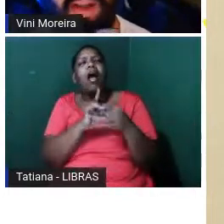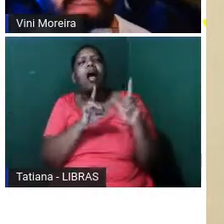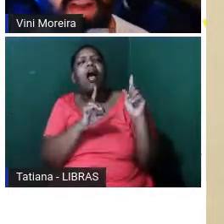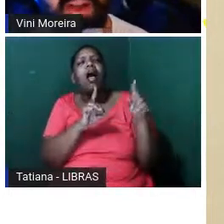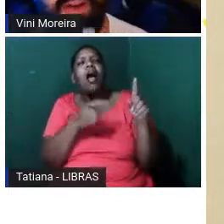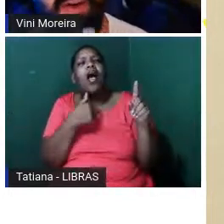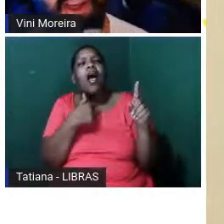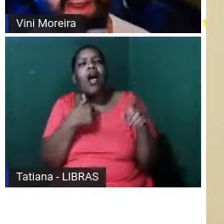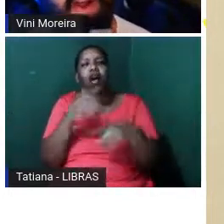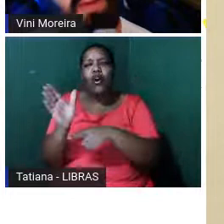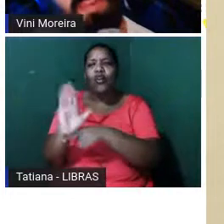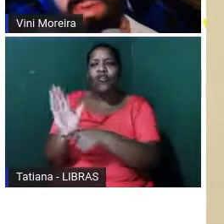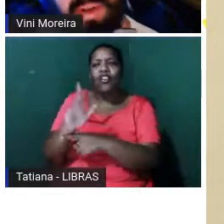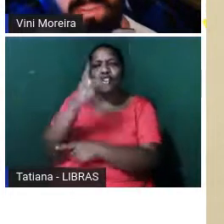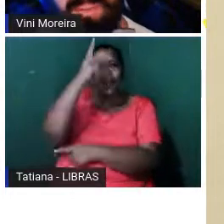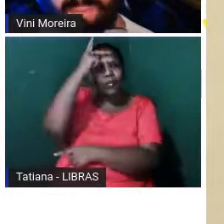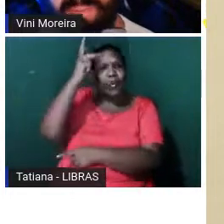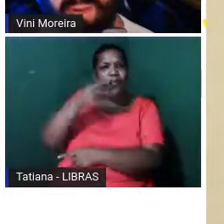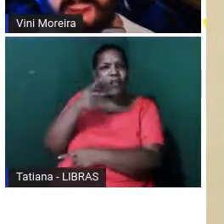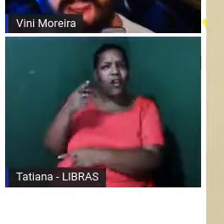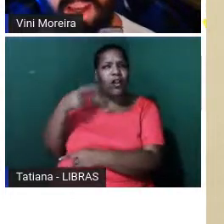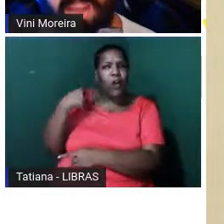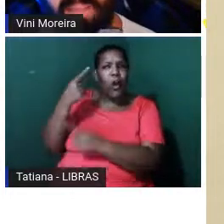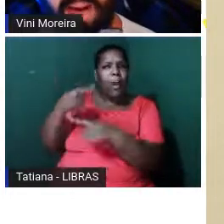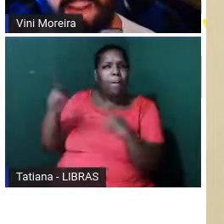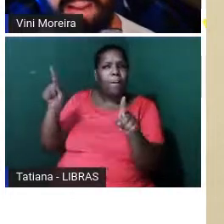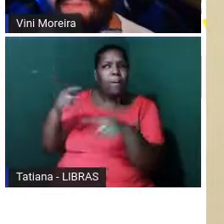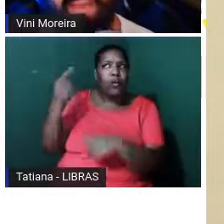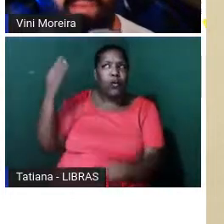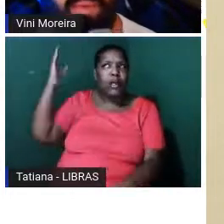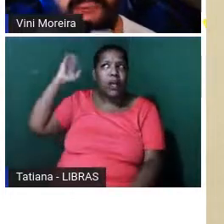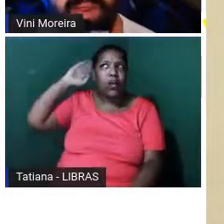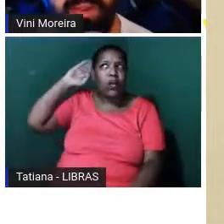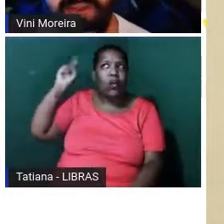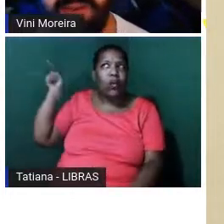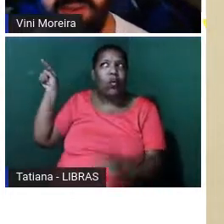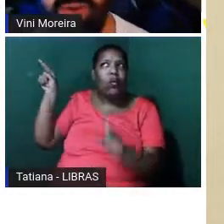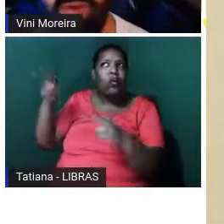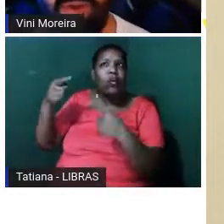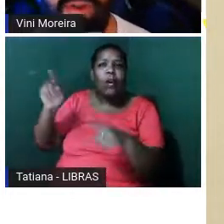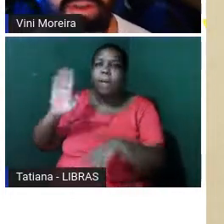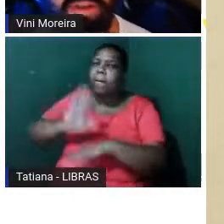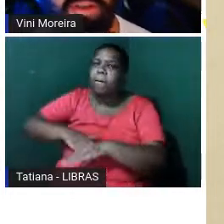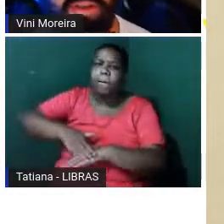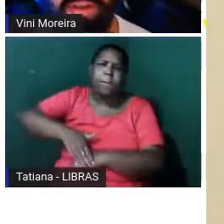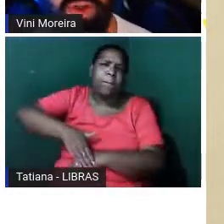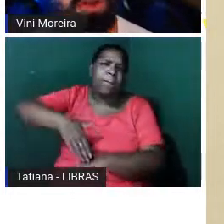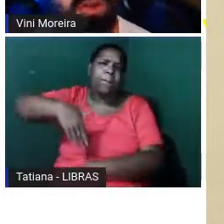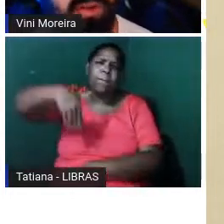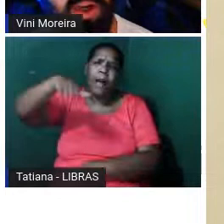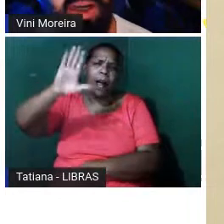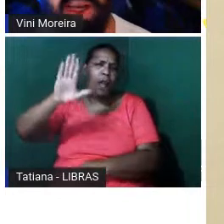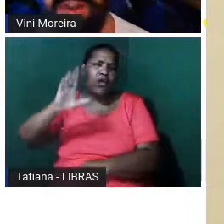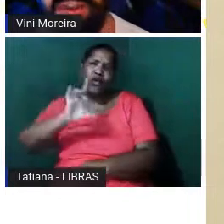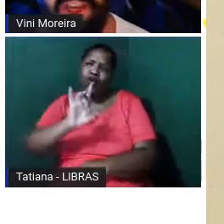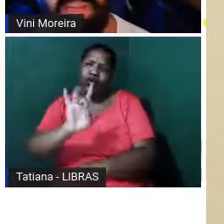tem um vídeo de alguém falando e uma música no fundo mas isso é muito além de só disso a